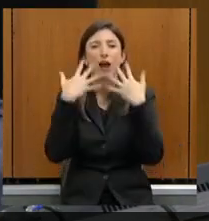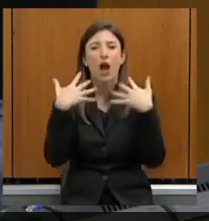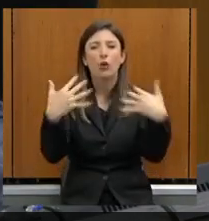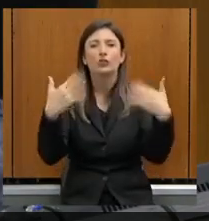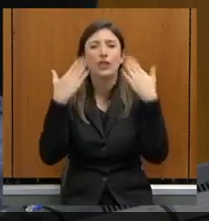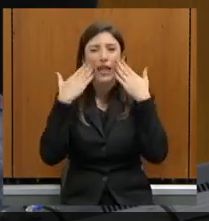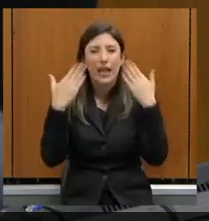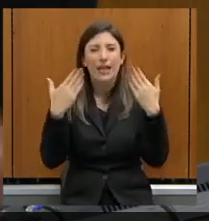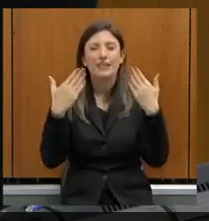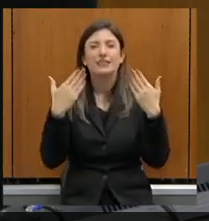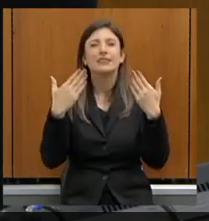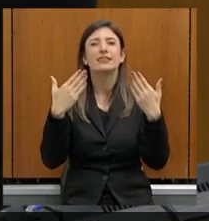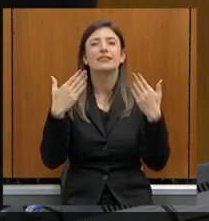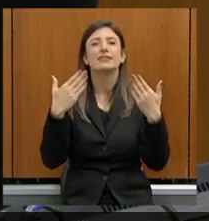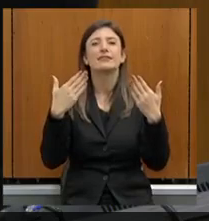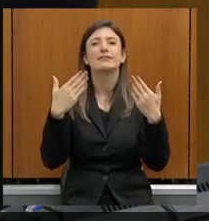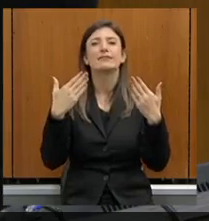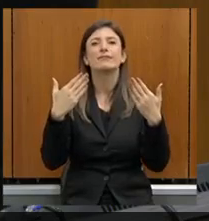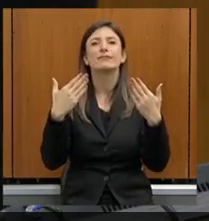com o então